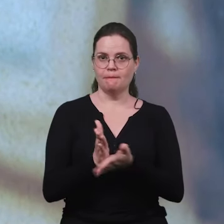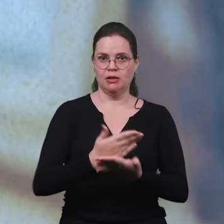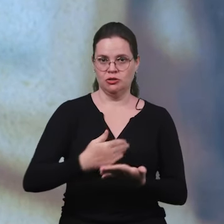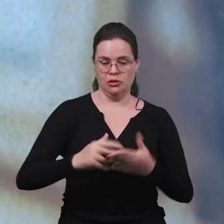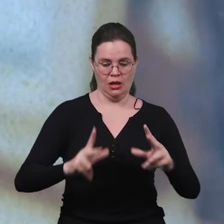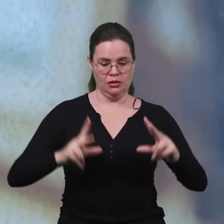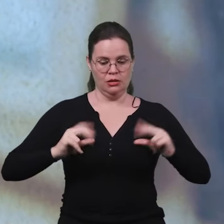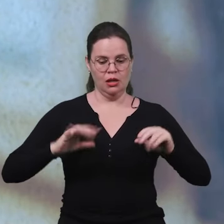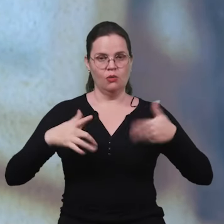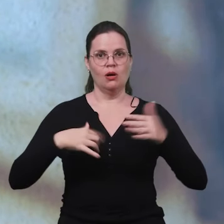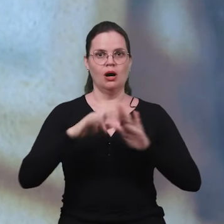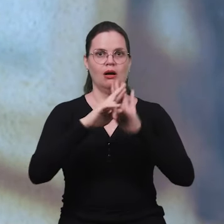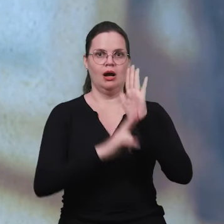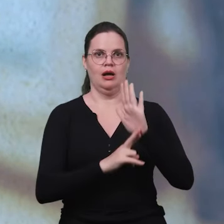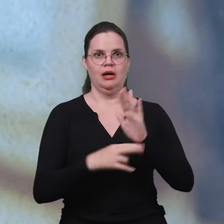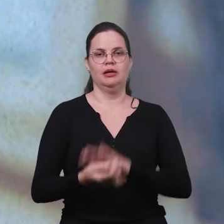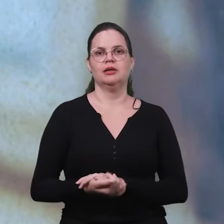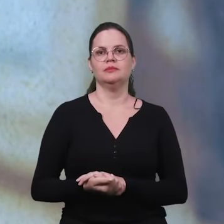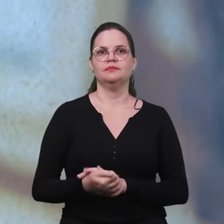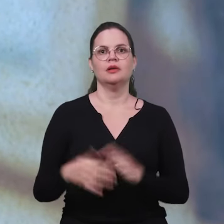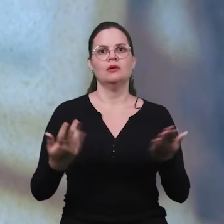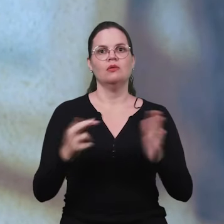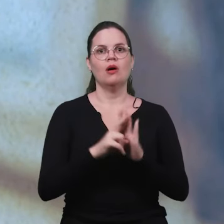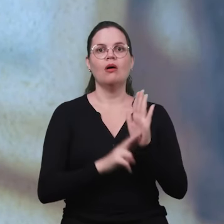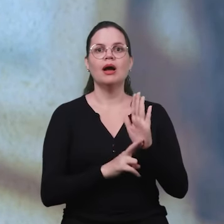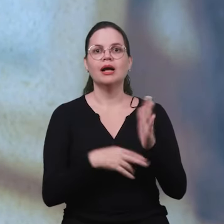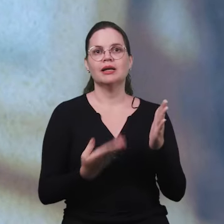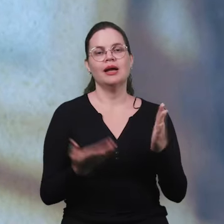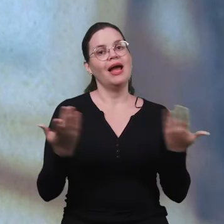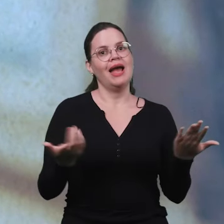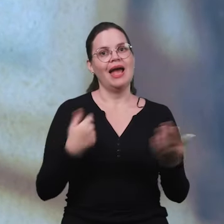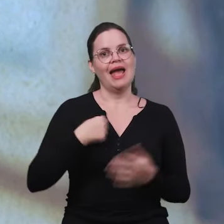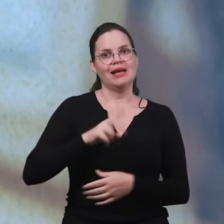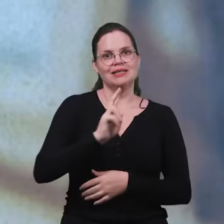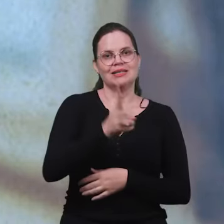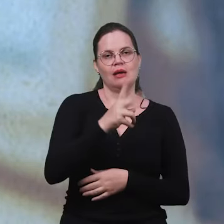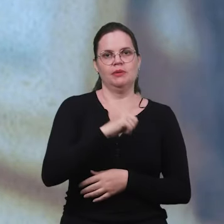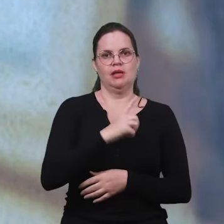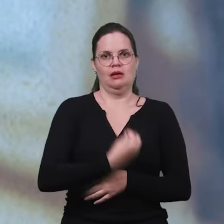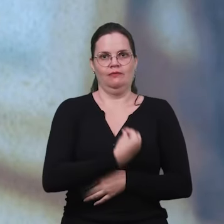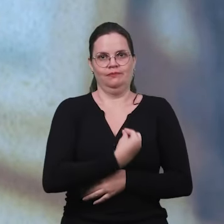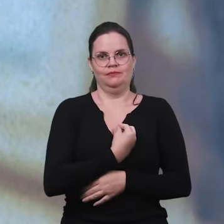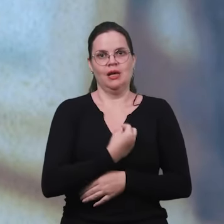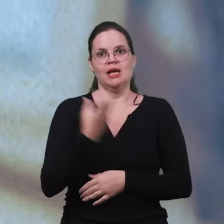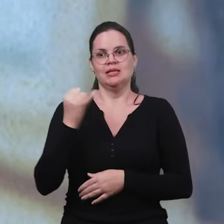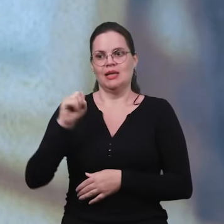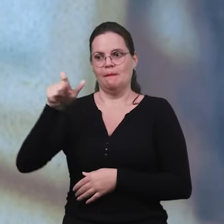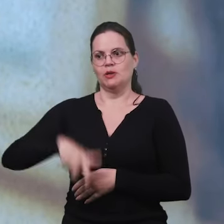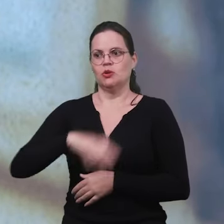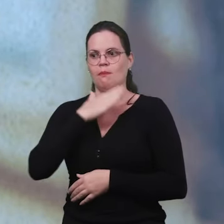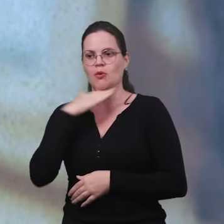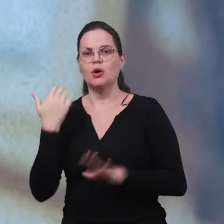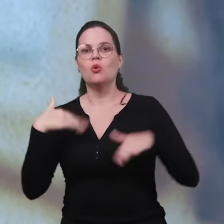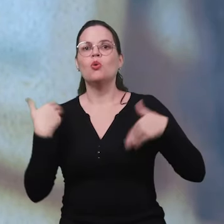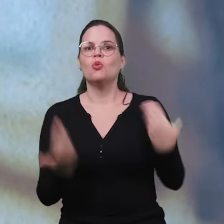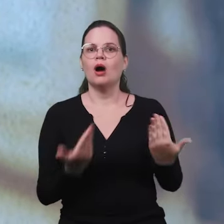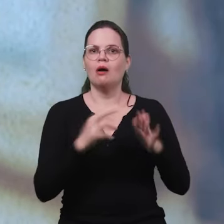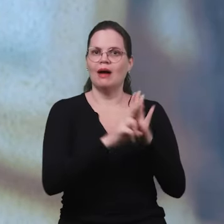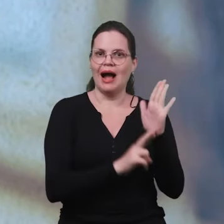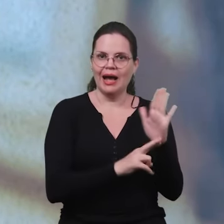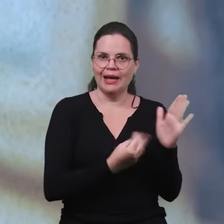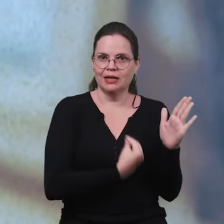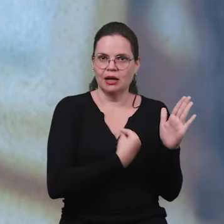regra que nós aplicamos? Aquela que estiver em vigor quando o autor da herança vier a falecer. Então, exemplo, uma pessoa faleceu hoje, vai se aplicar